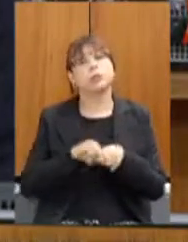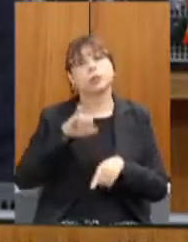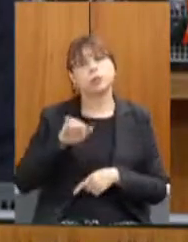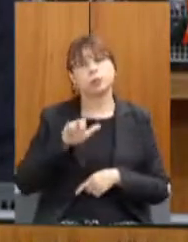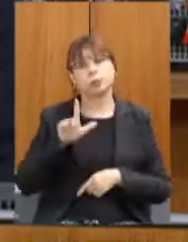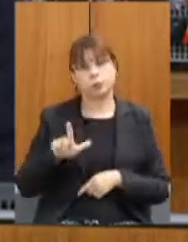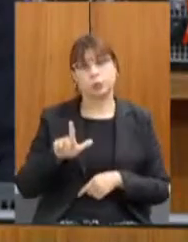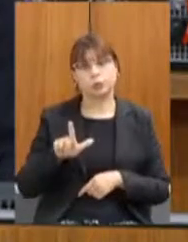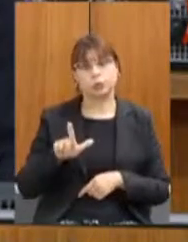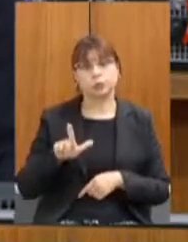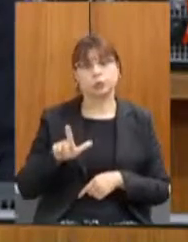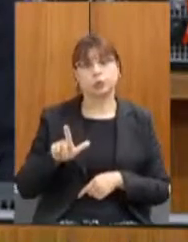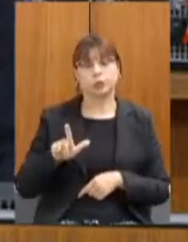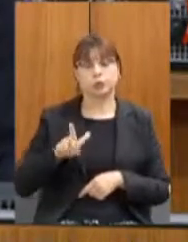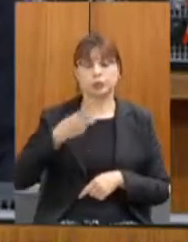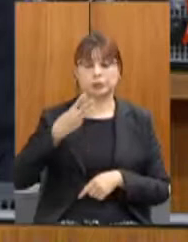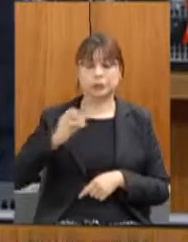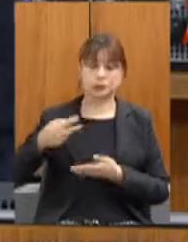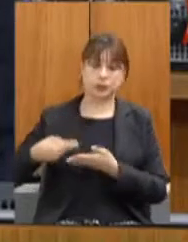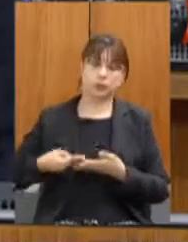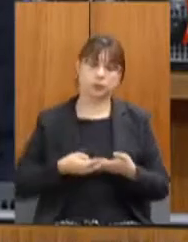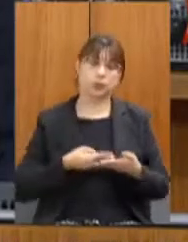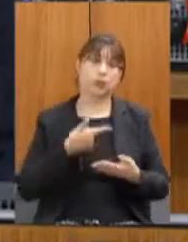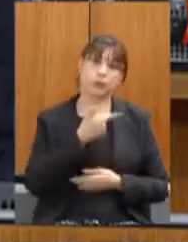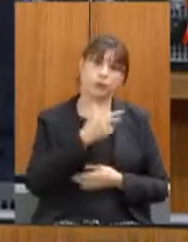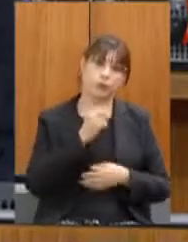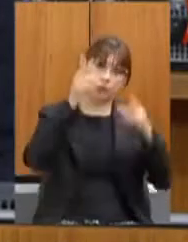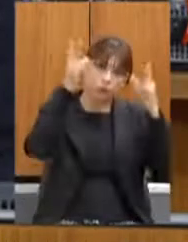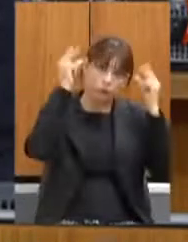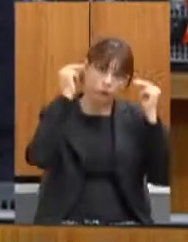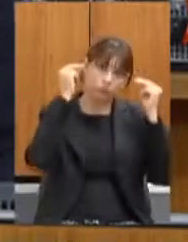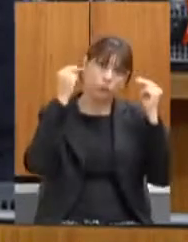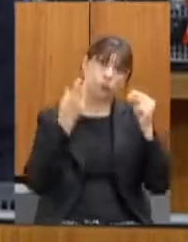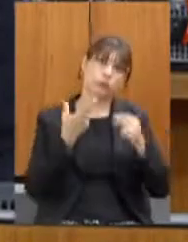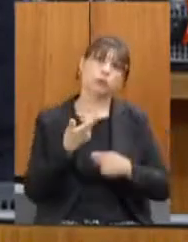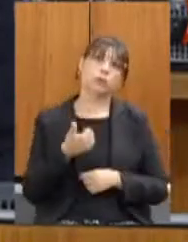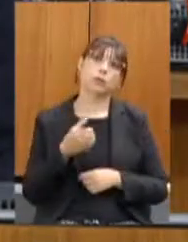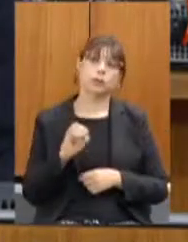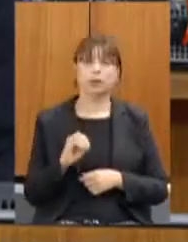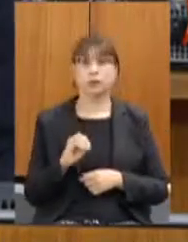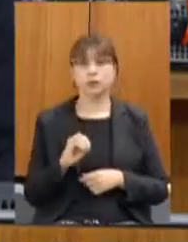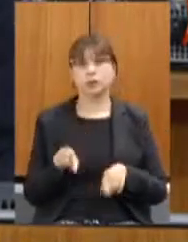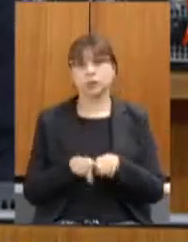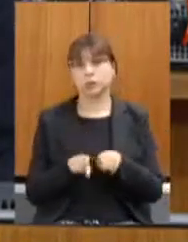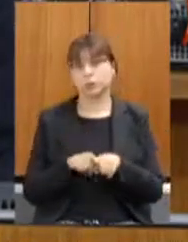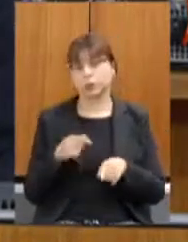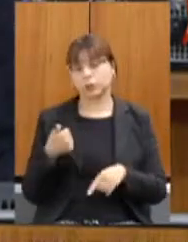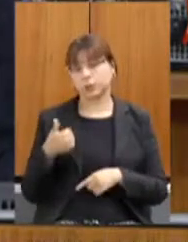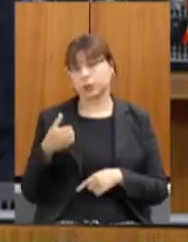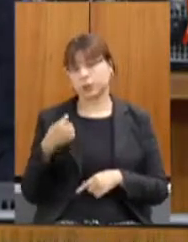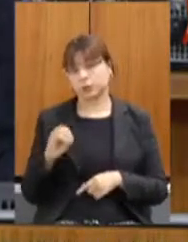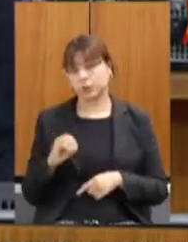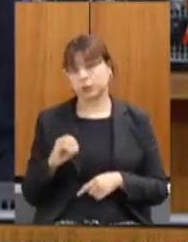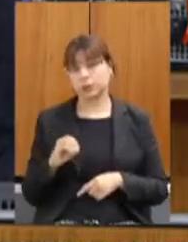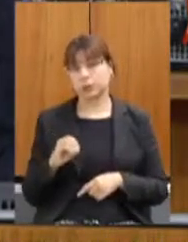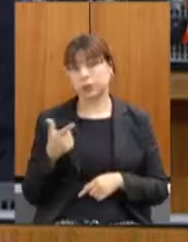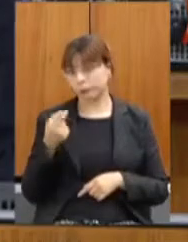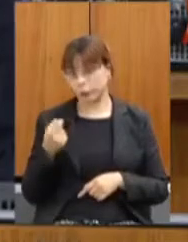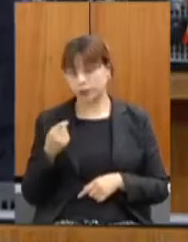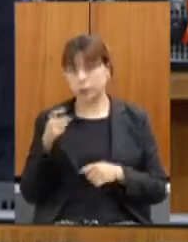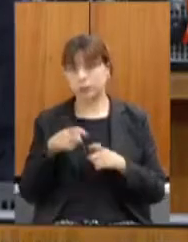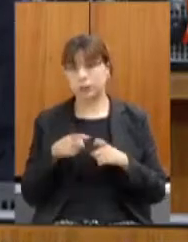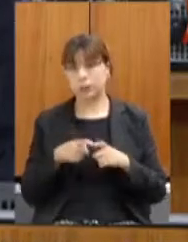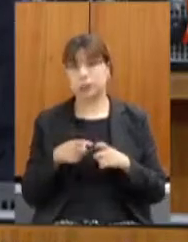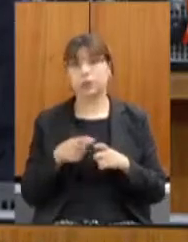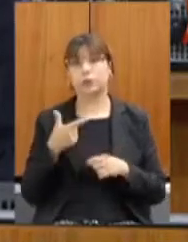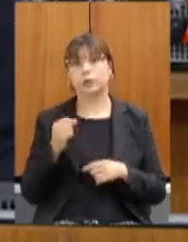com 30 leitos 20 enfermaria ideias de estabilização e equipe composta por 20 médicos cinco psicólogos 20